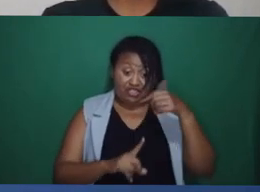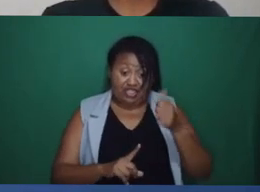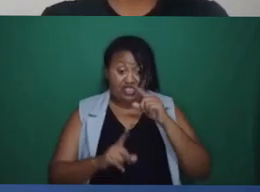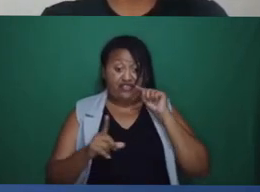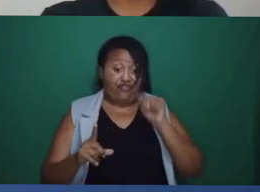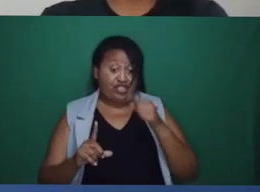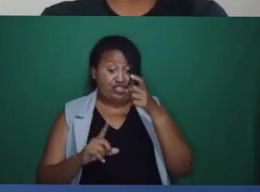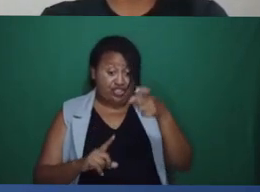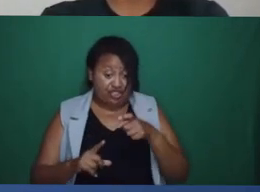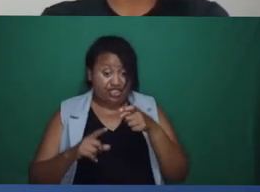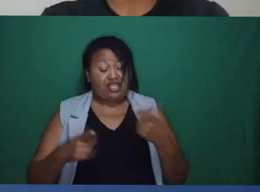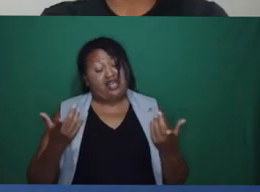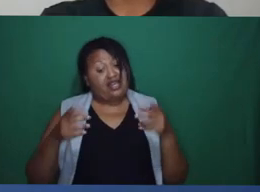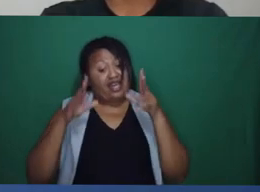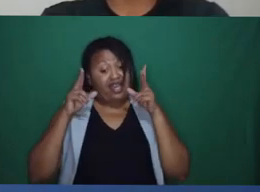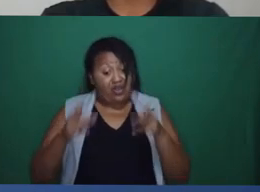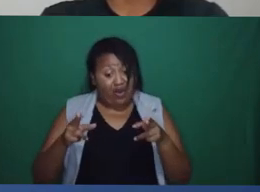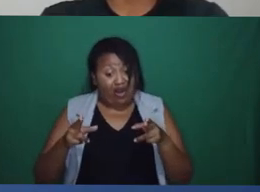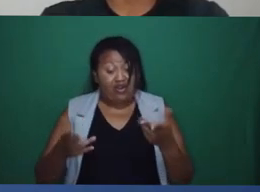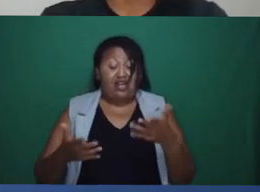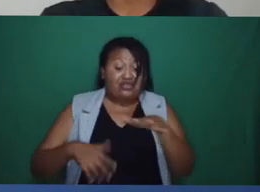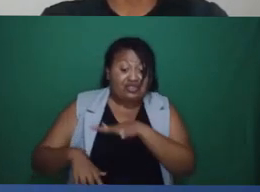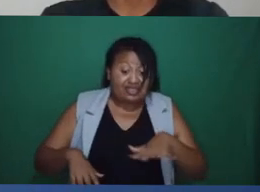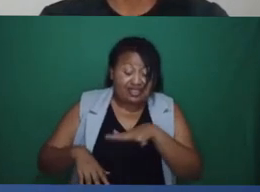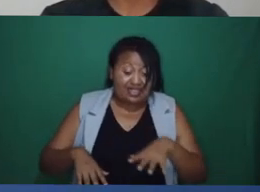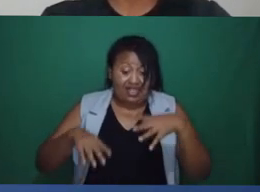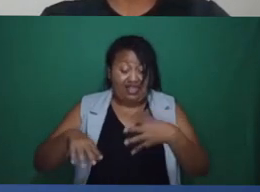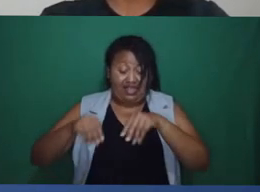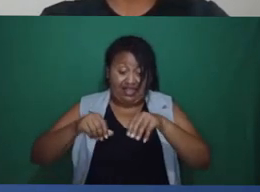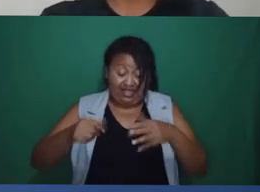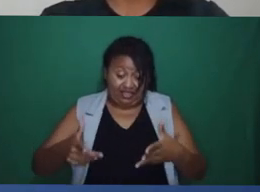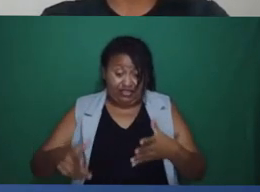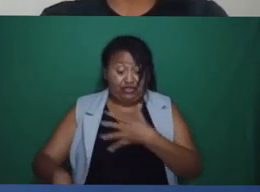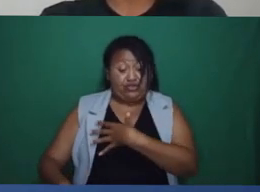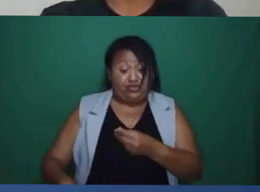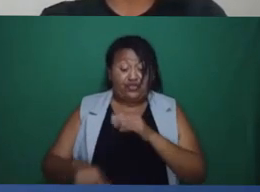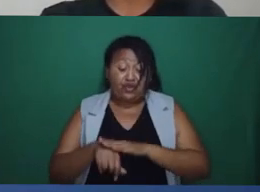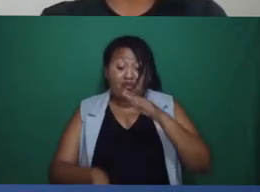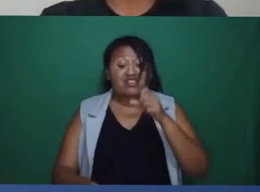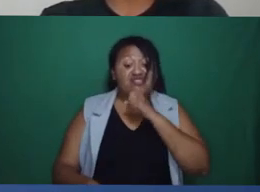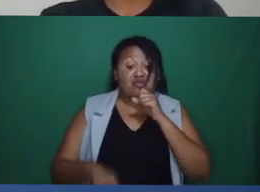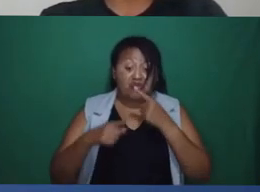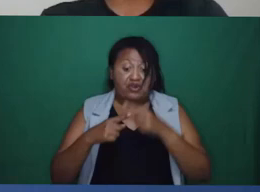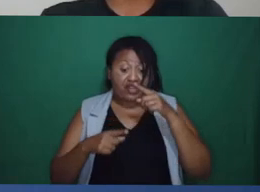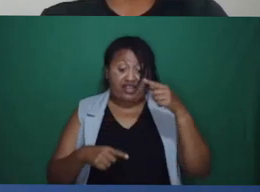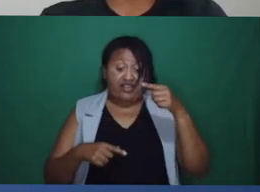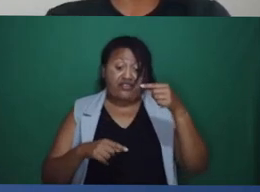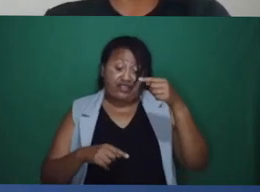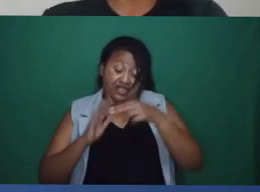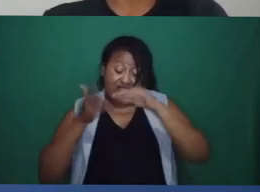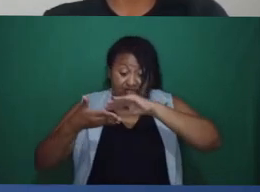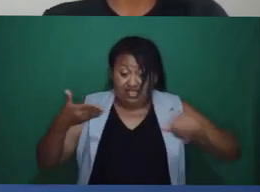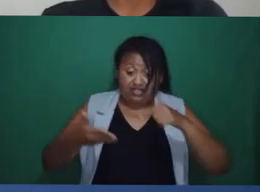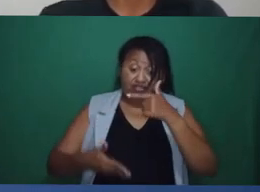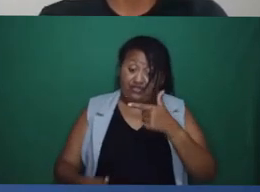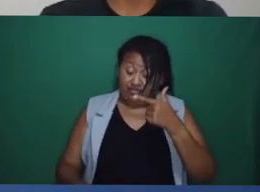que essa área é equivalente ao terreno do filho mais velho tirando 25 né porque ele é 25 a menos que